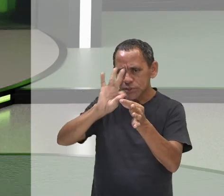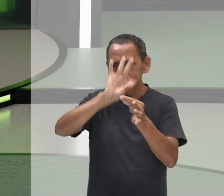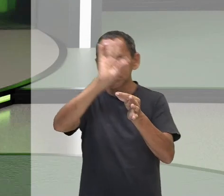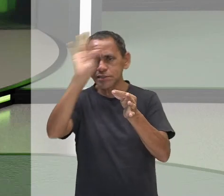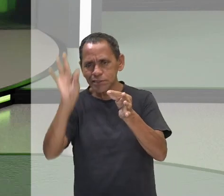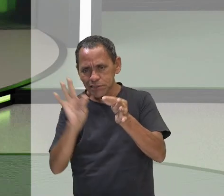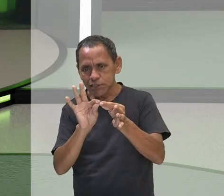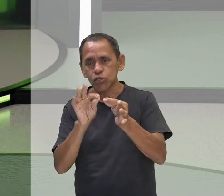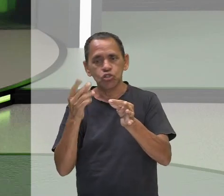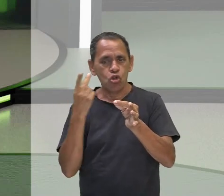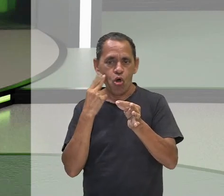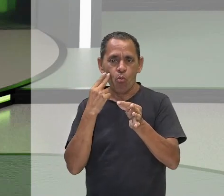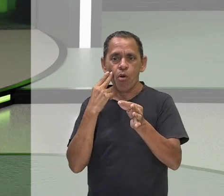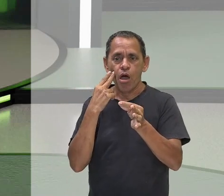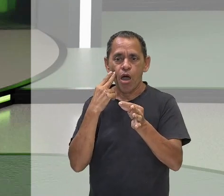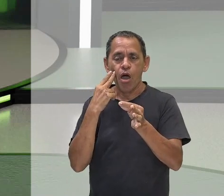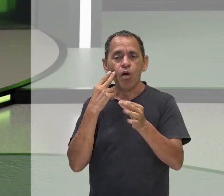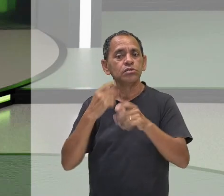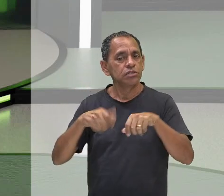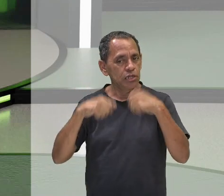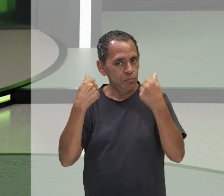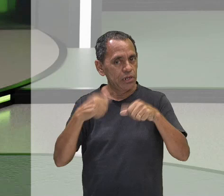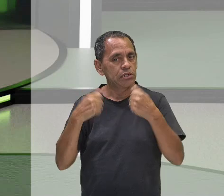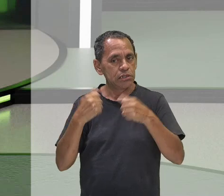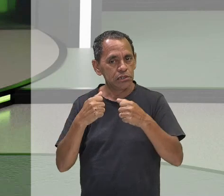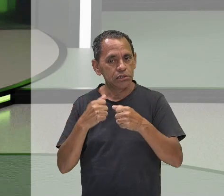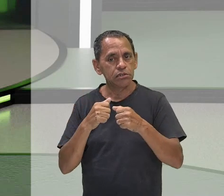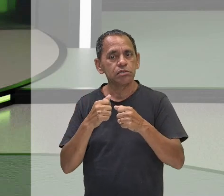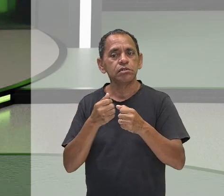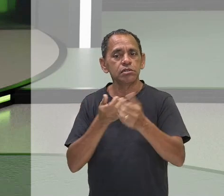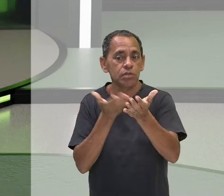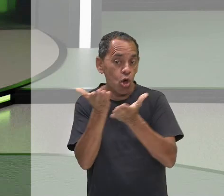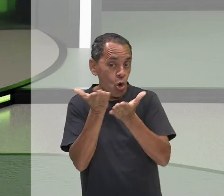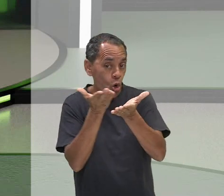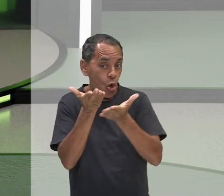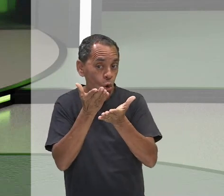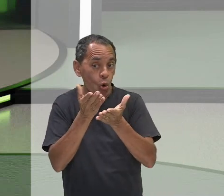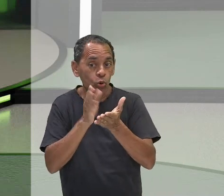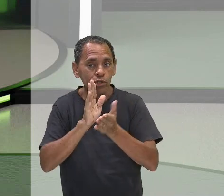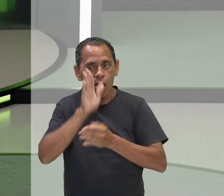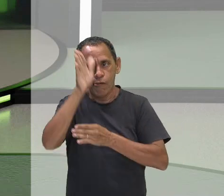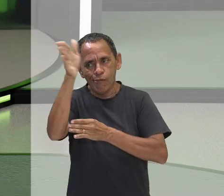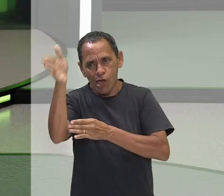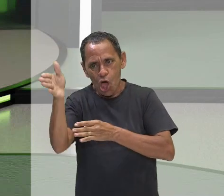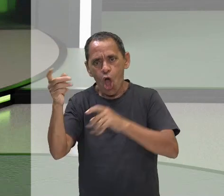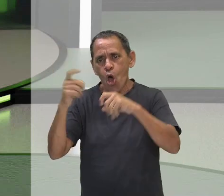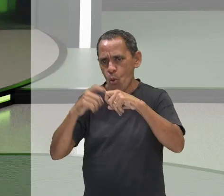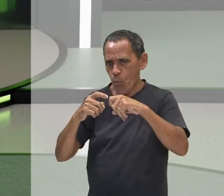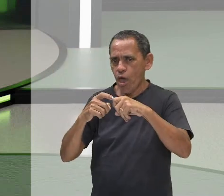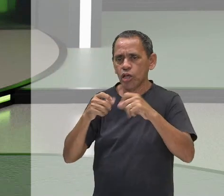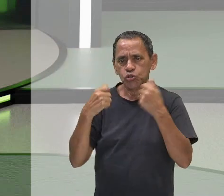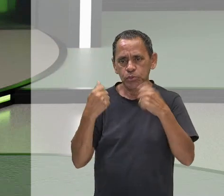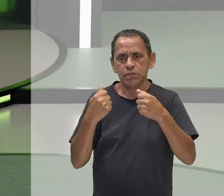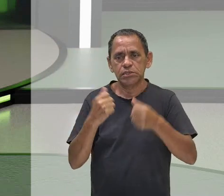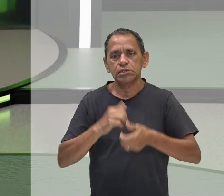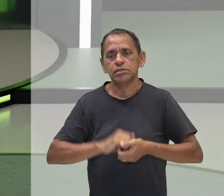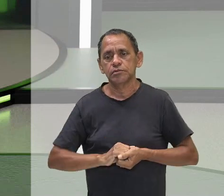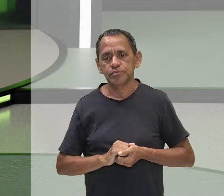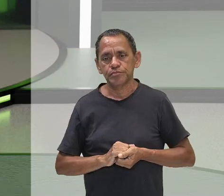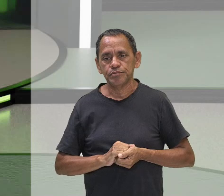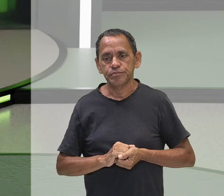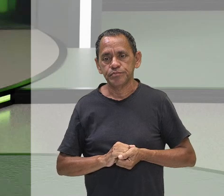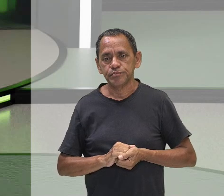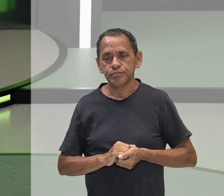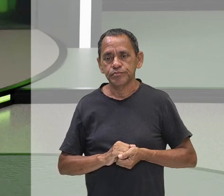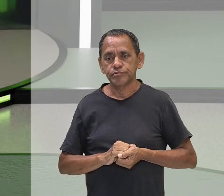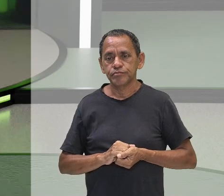for necessário, uma intervenção médica. Isso aí só em casos extremos, que o ciclo vem de forma muito